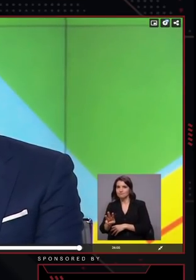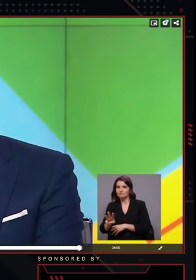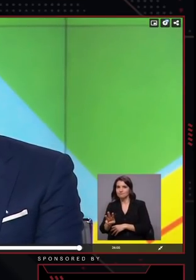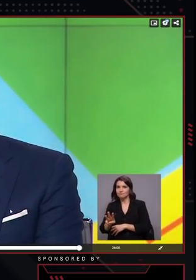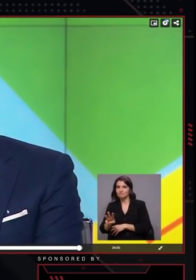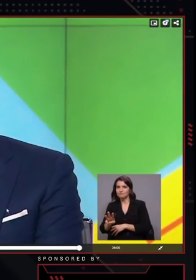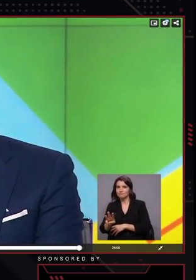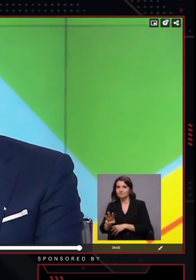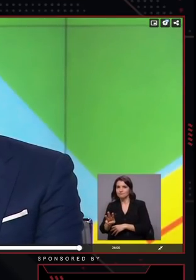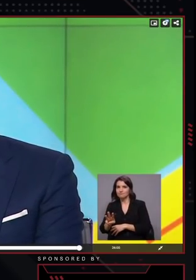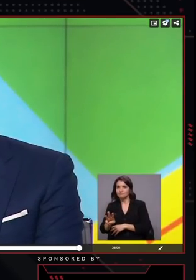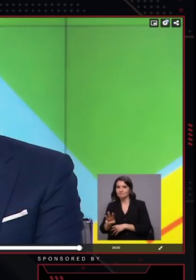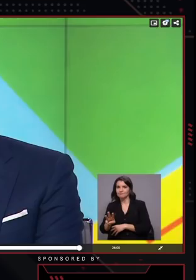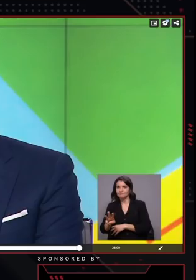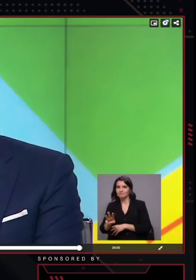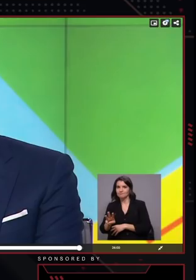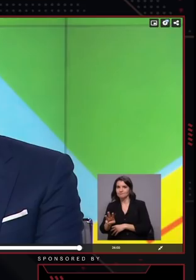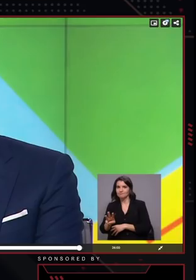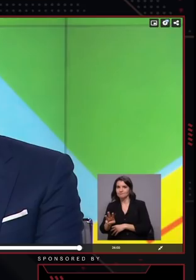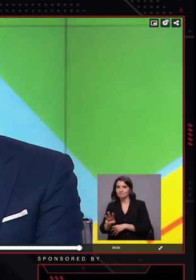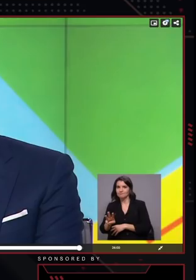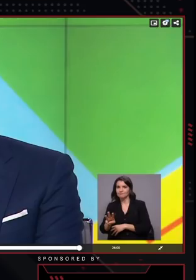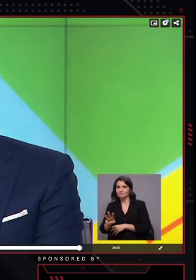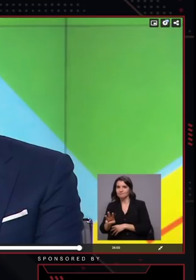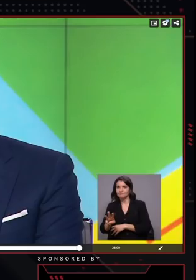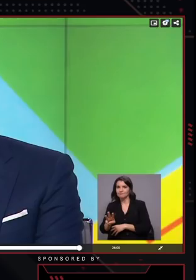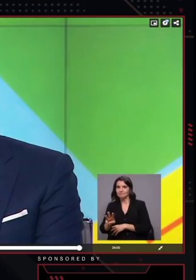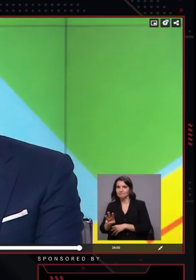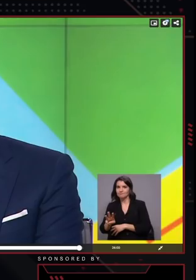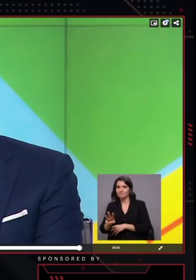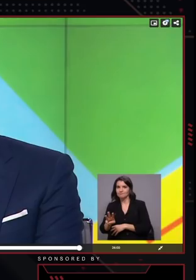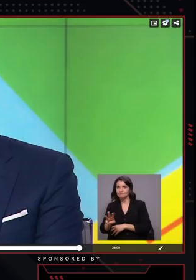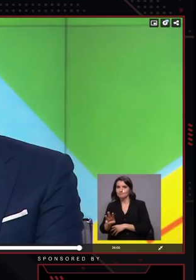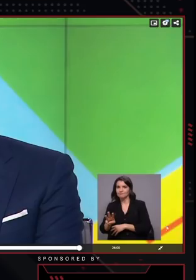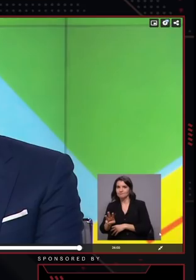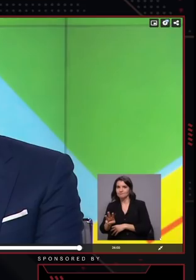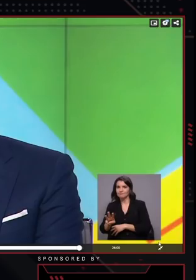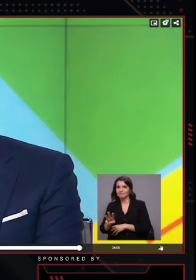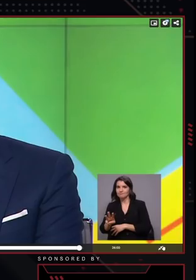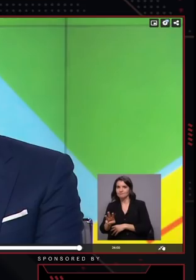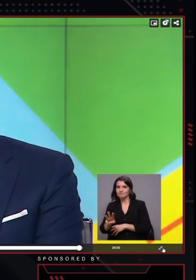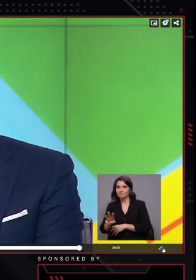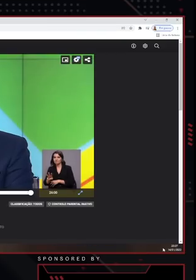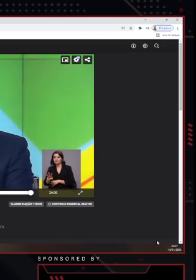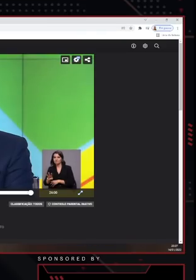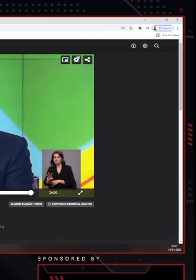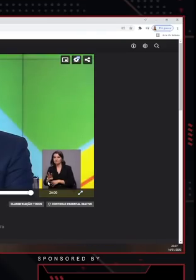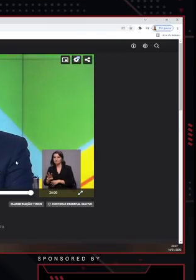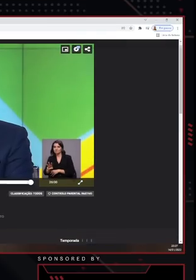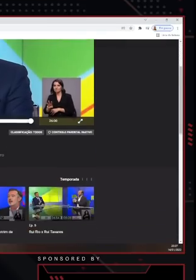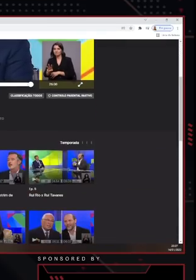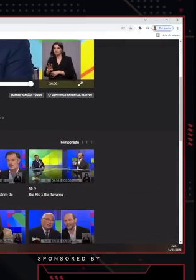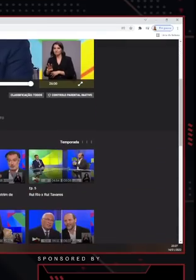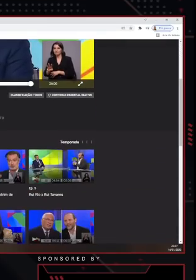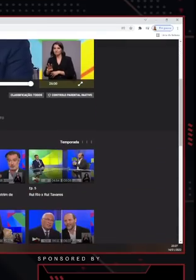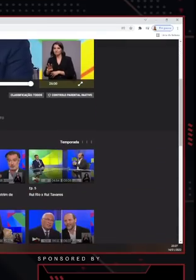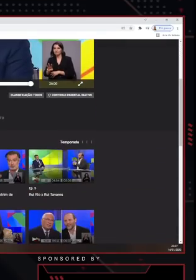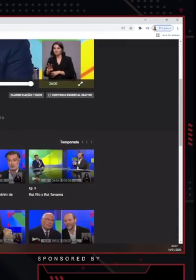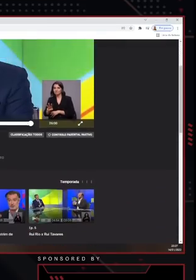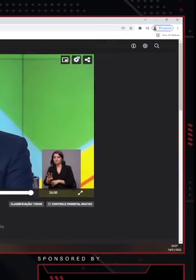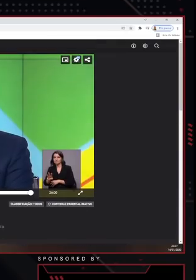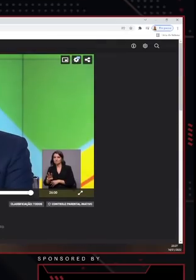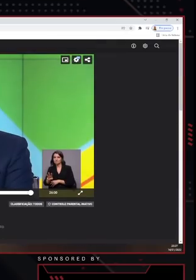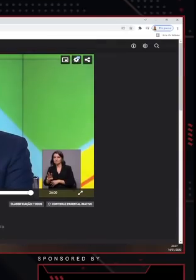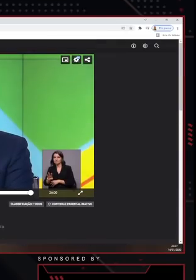gente começou Exatamente isto que me cativa E aí